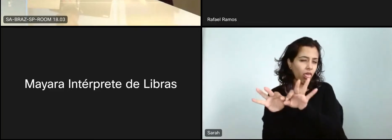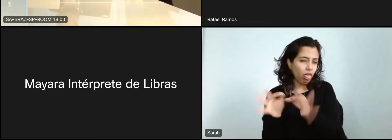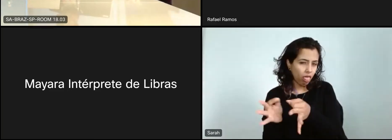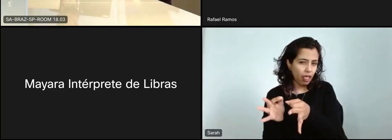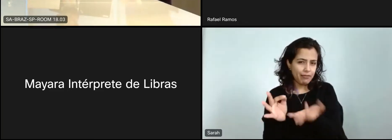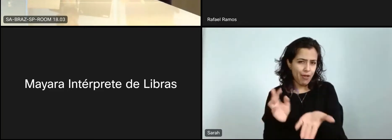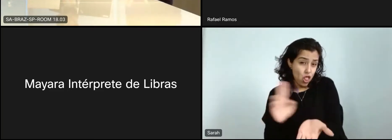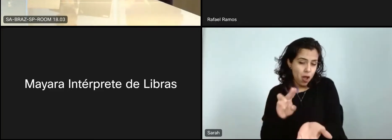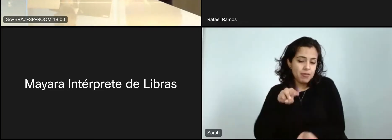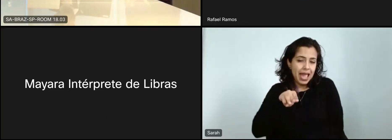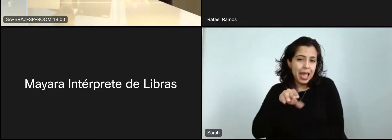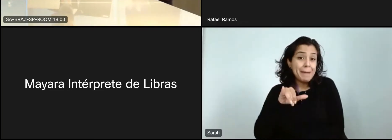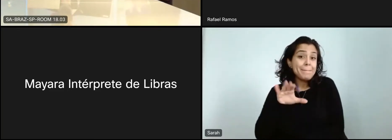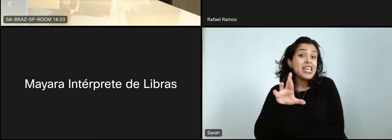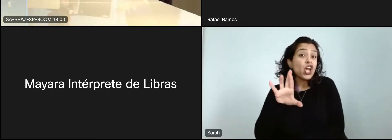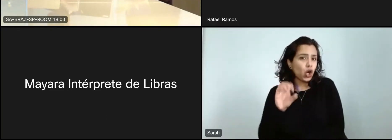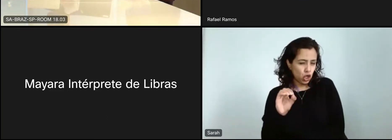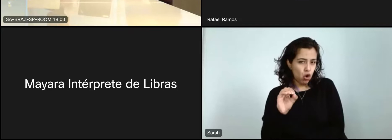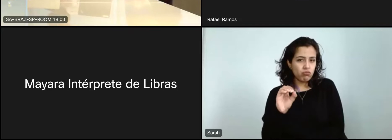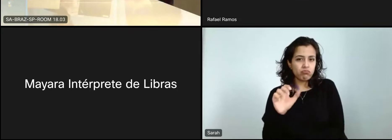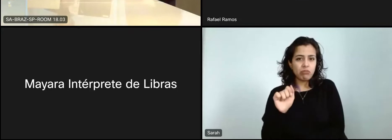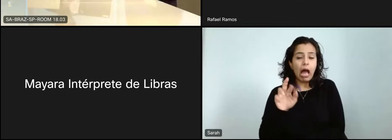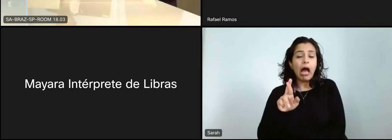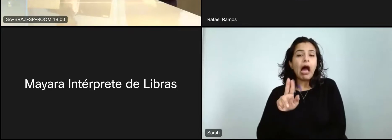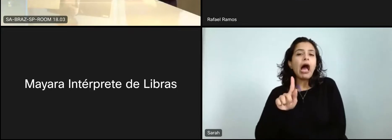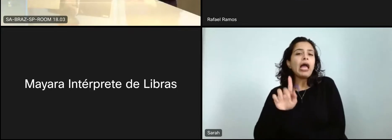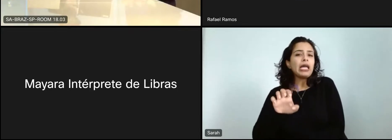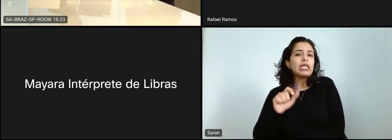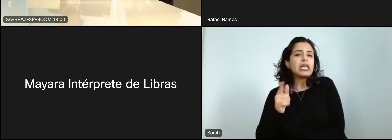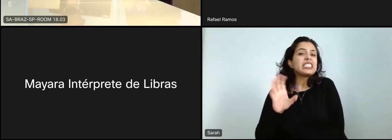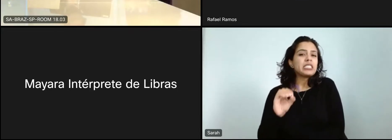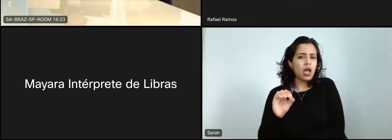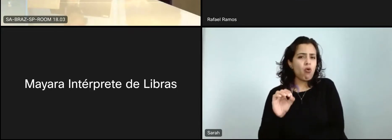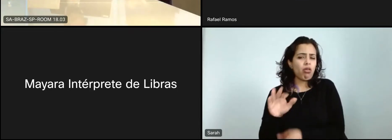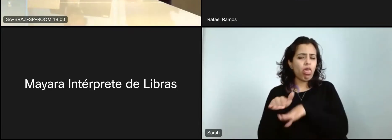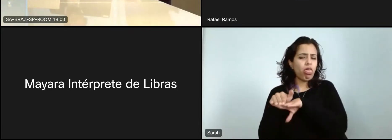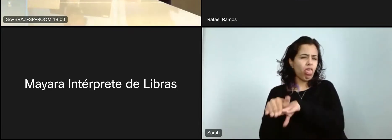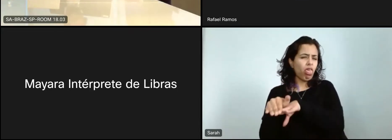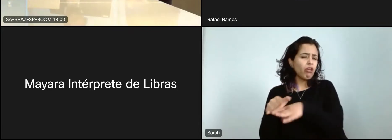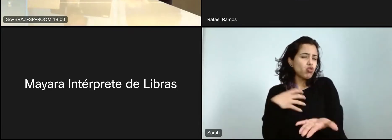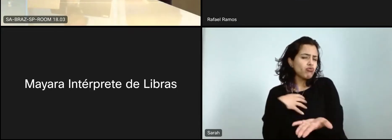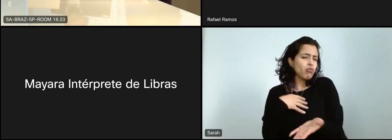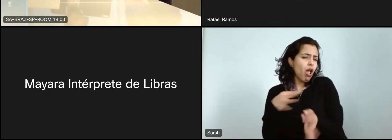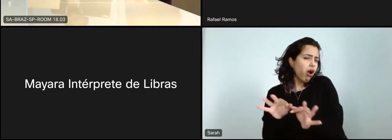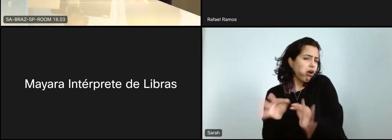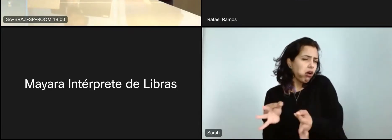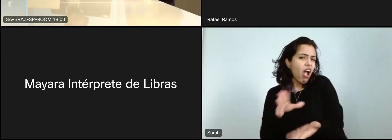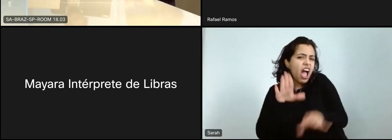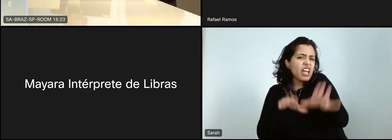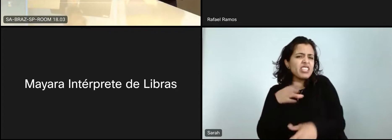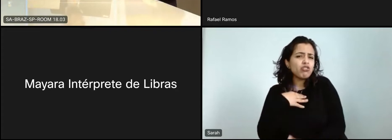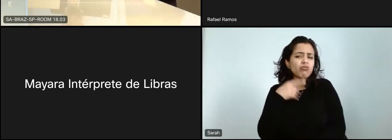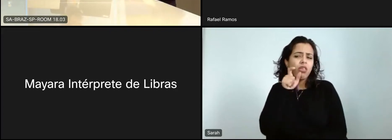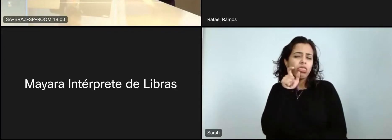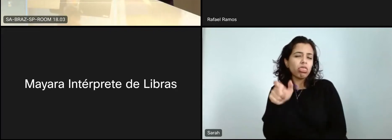de você agredir uma pessoa, né? Existem, você pode invalidar ela, você pode insultar ela de uma forma que você acha que você